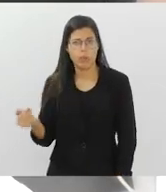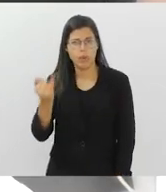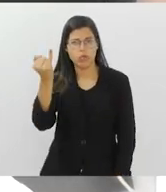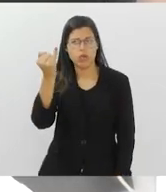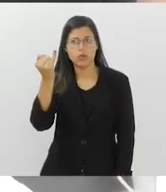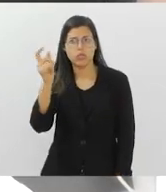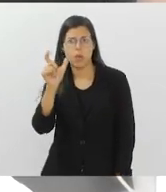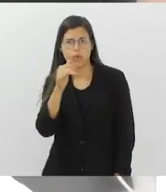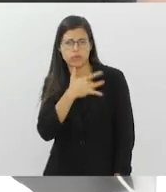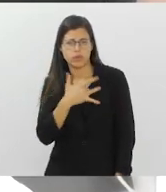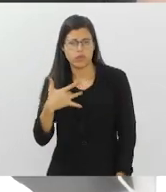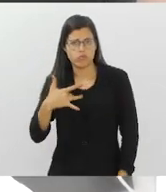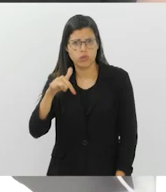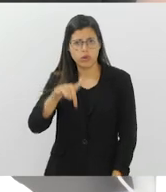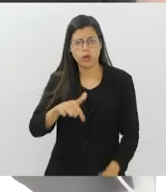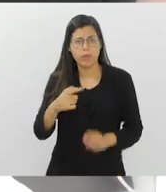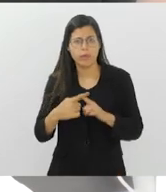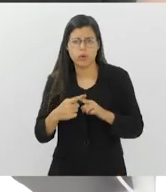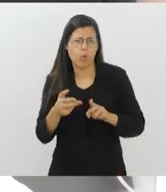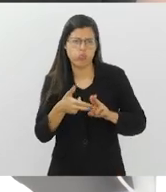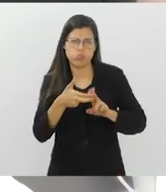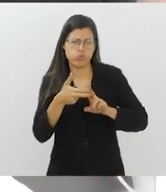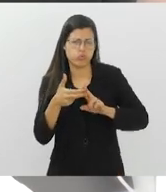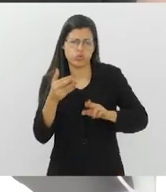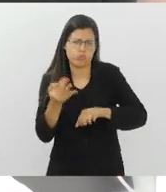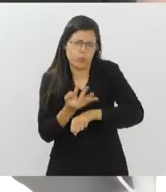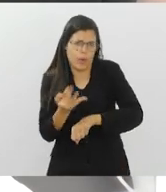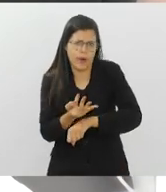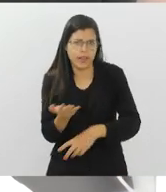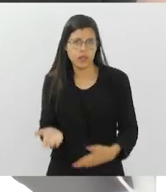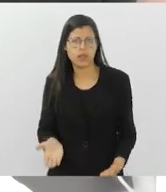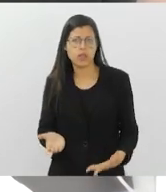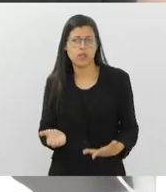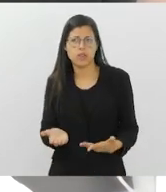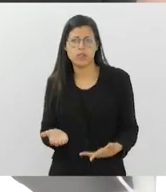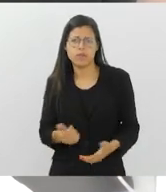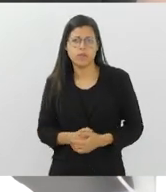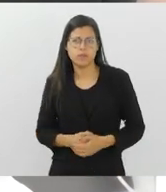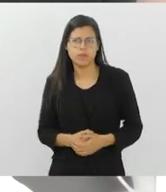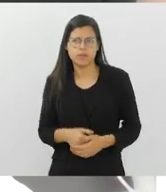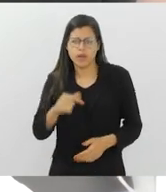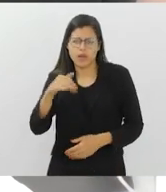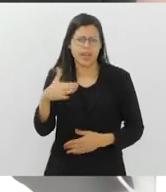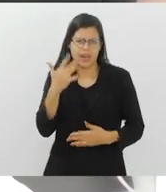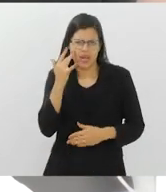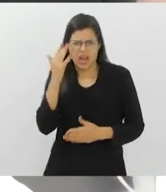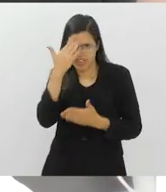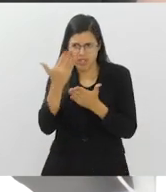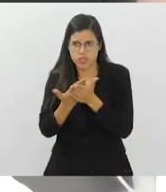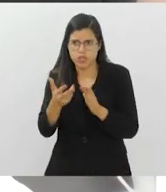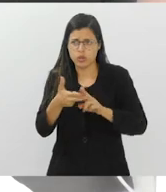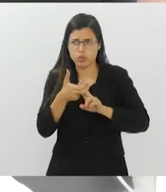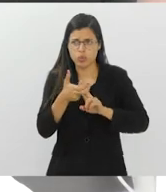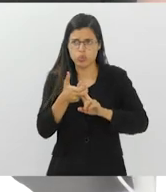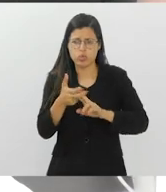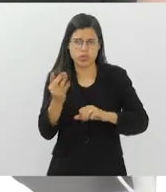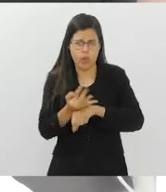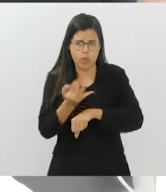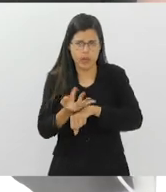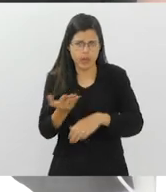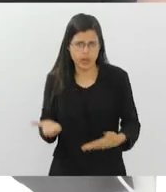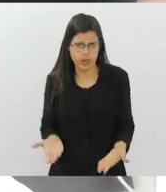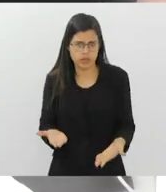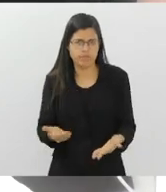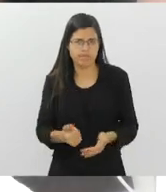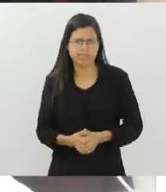aguenta. Quem aqui vai dizer que o SUS aguenta a demanda que nós, os nossos filhos, hoje têm? Então,